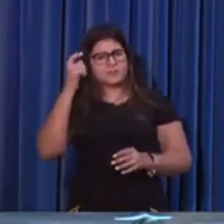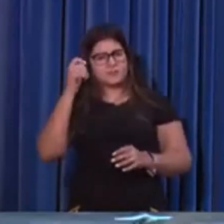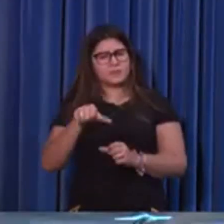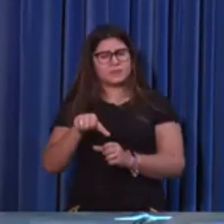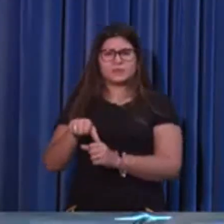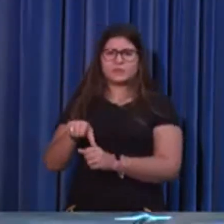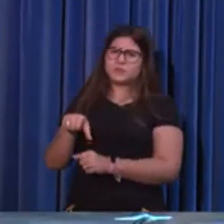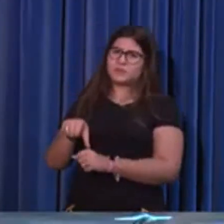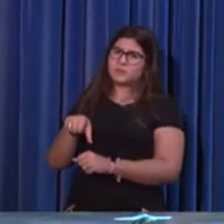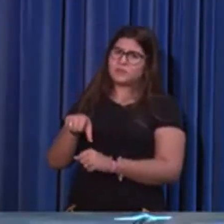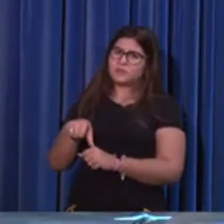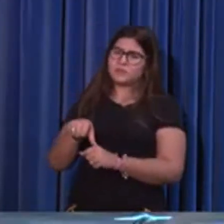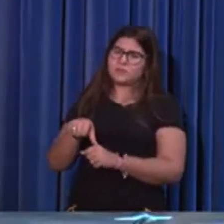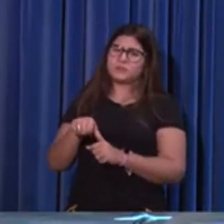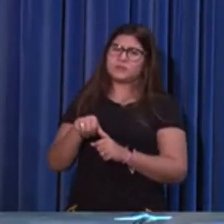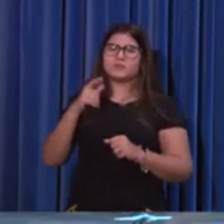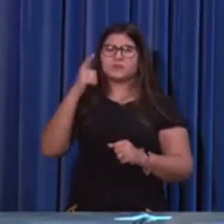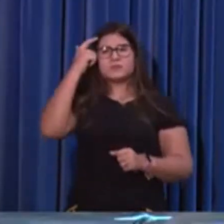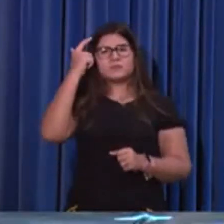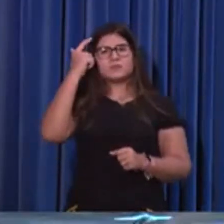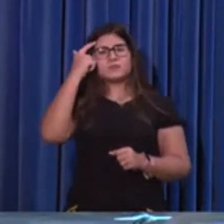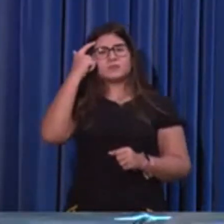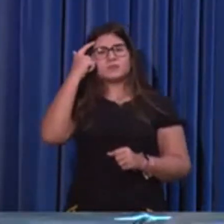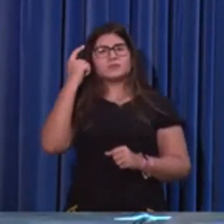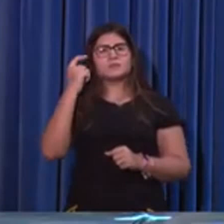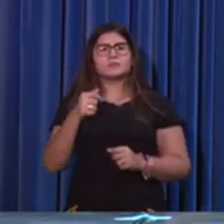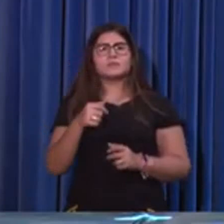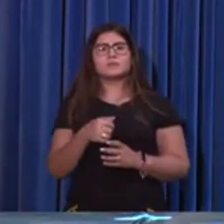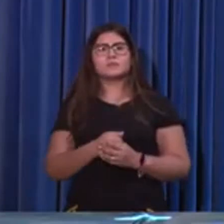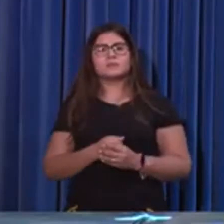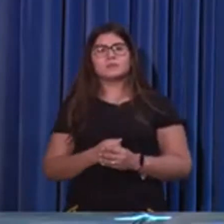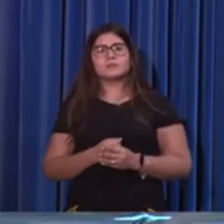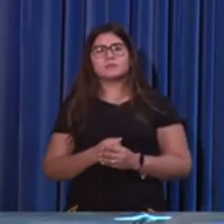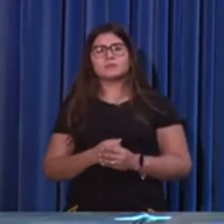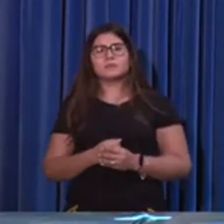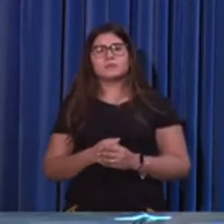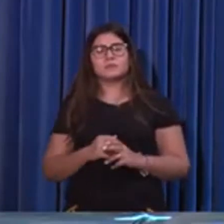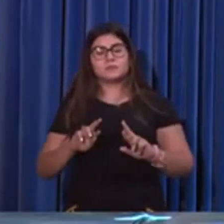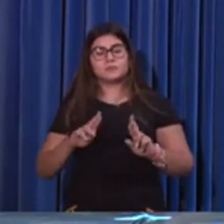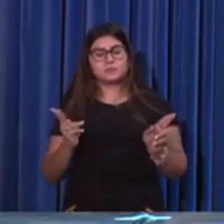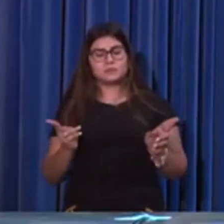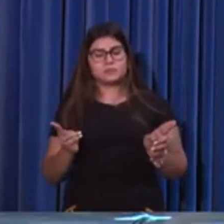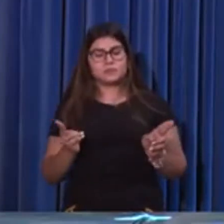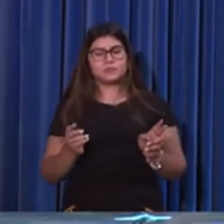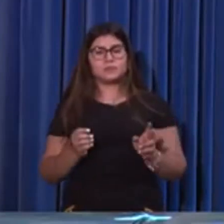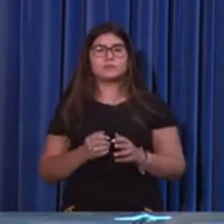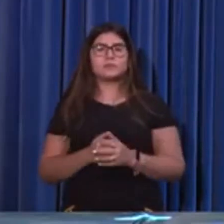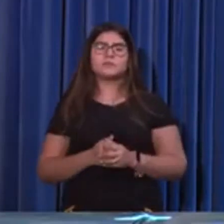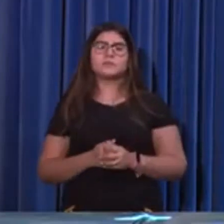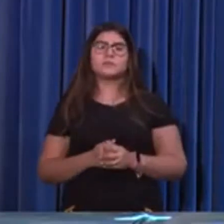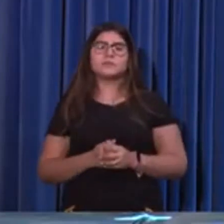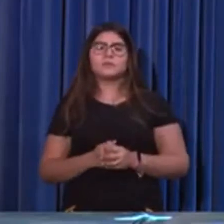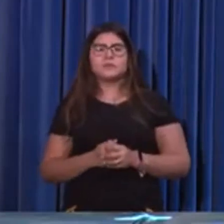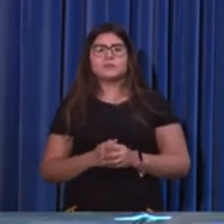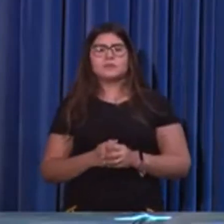um pensamento regional, localizado. Dessa maneira, a Europa começa a pensar de uma maneira